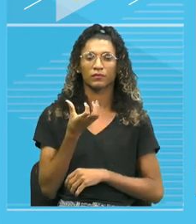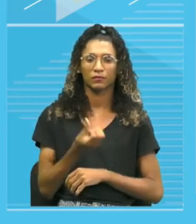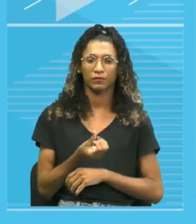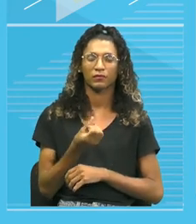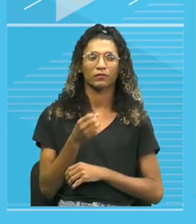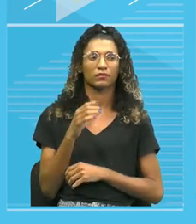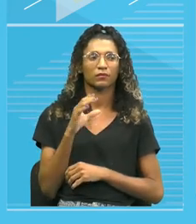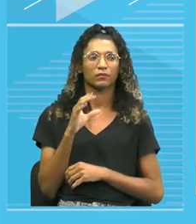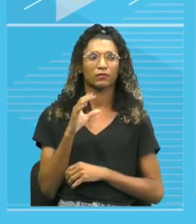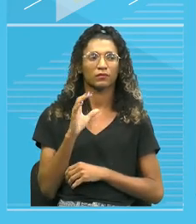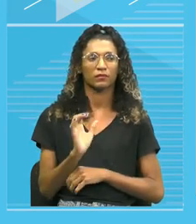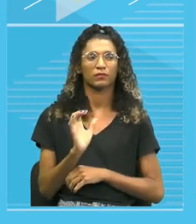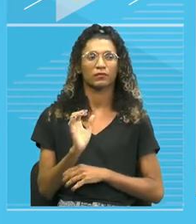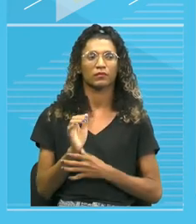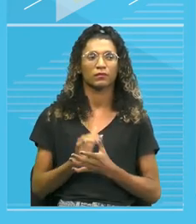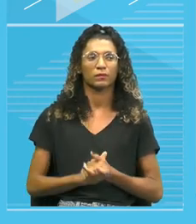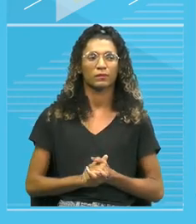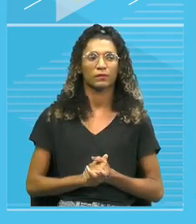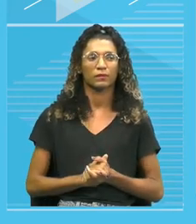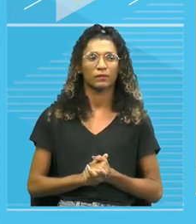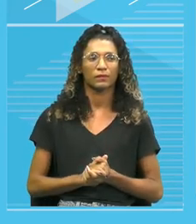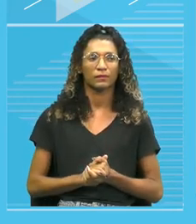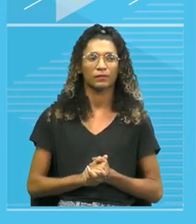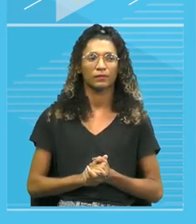coloca um aqui